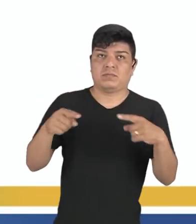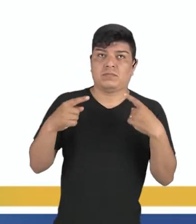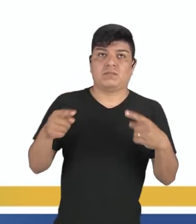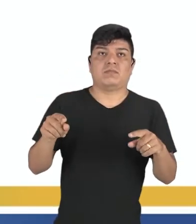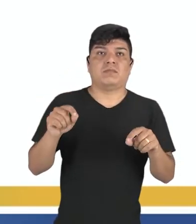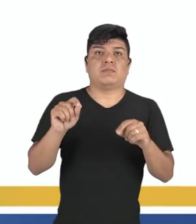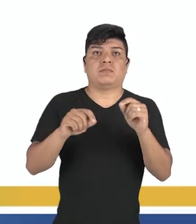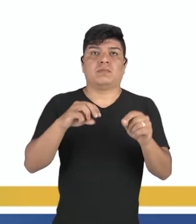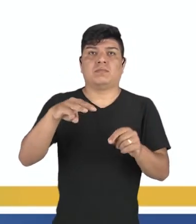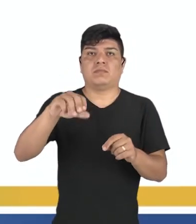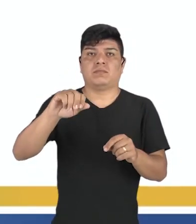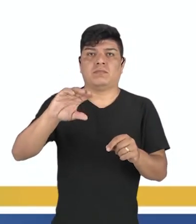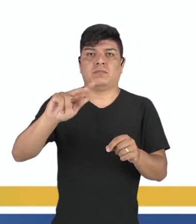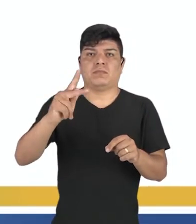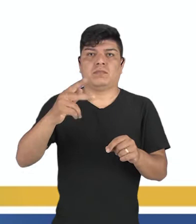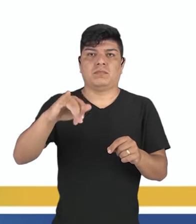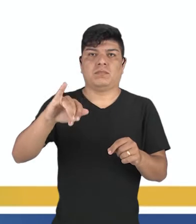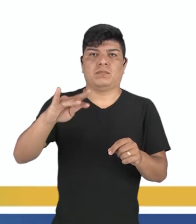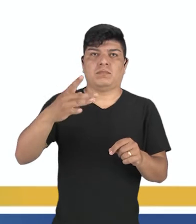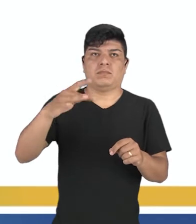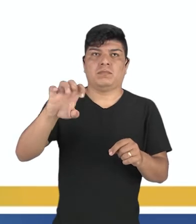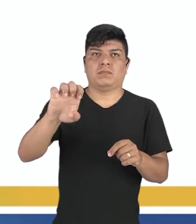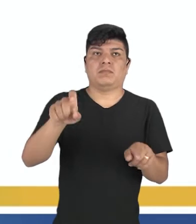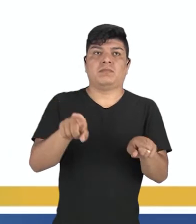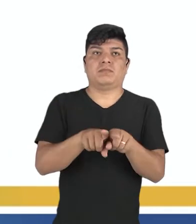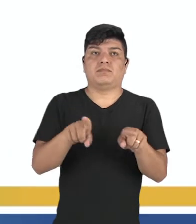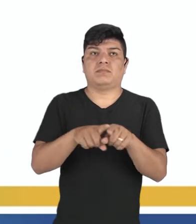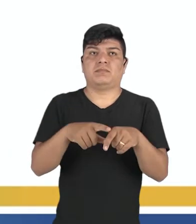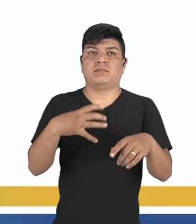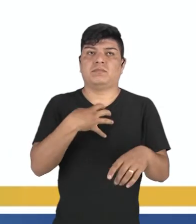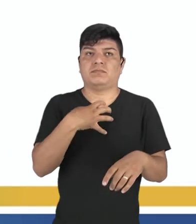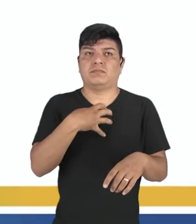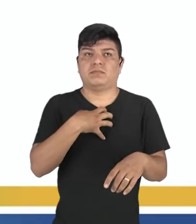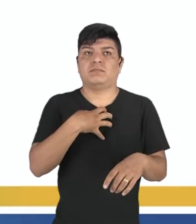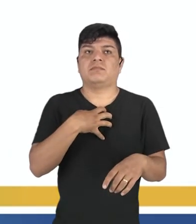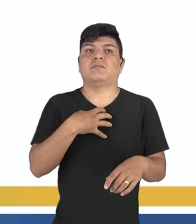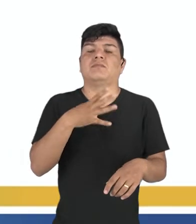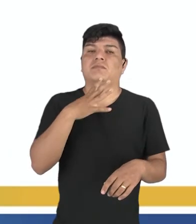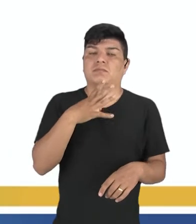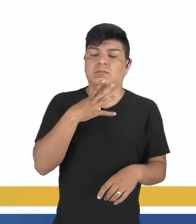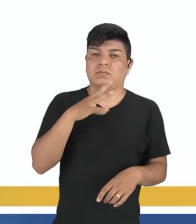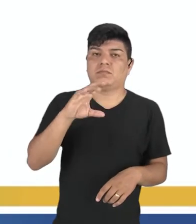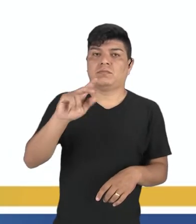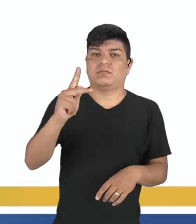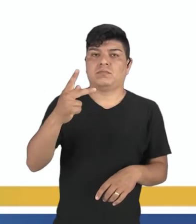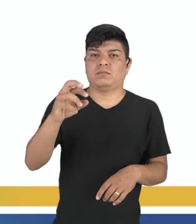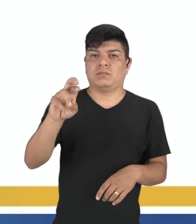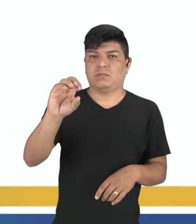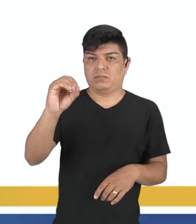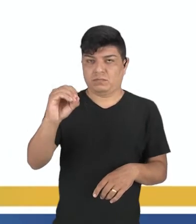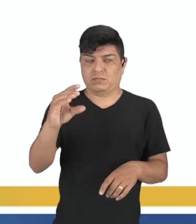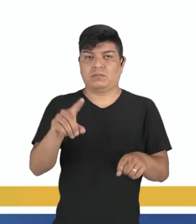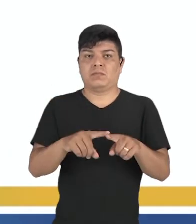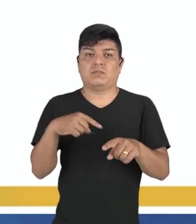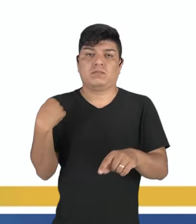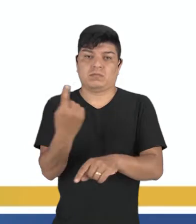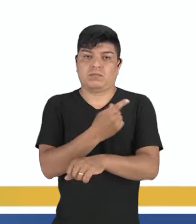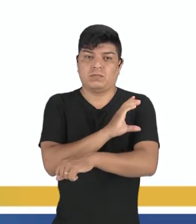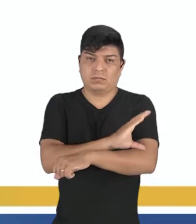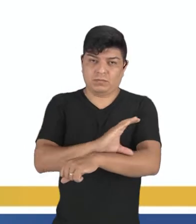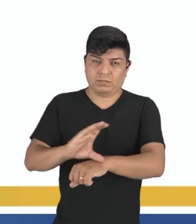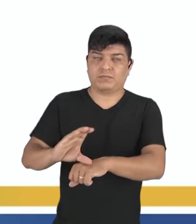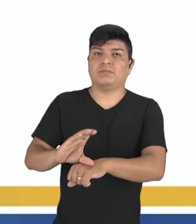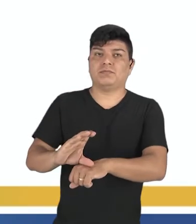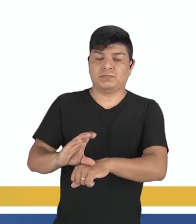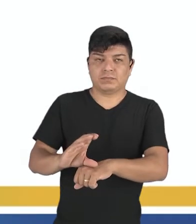polca, o maxixe e o choro. São ritmos também muito conhecidos como parte da nossa cultura, certo,